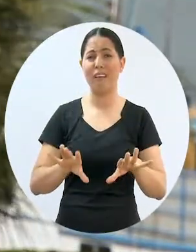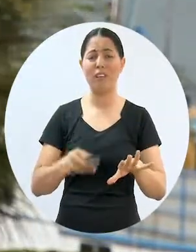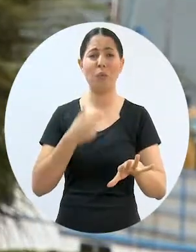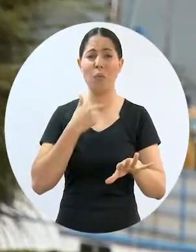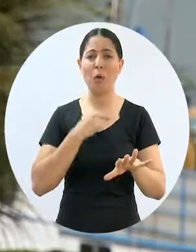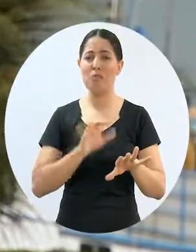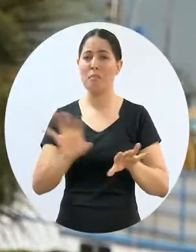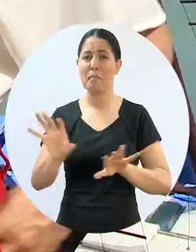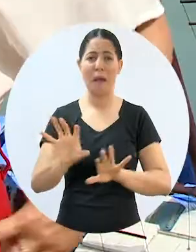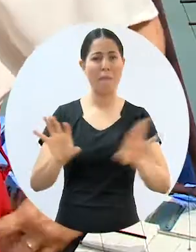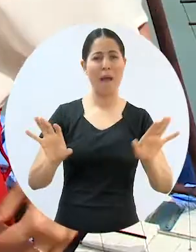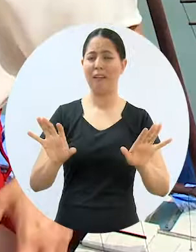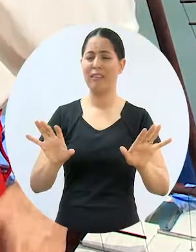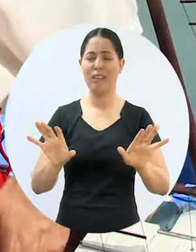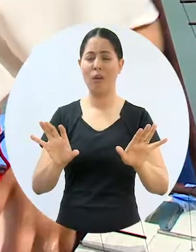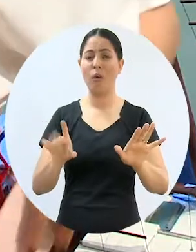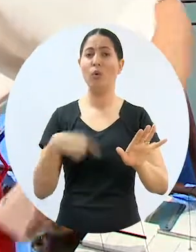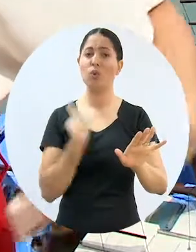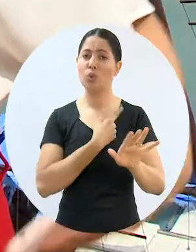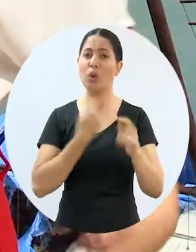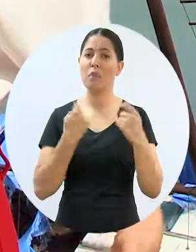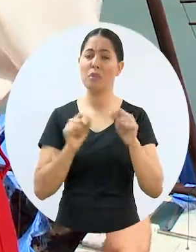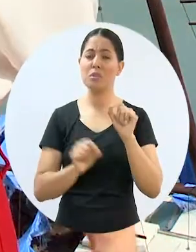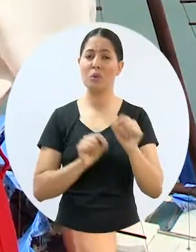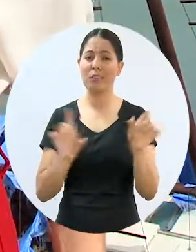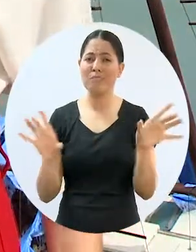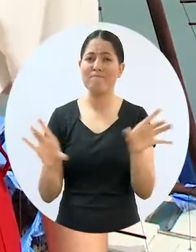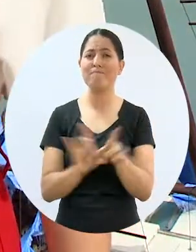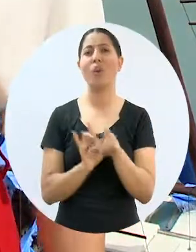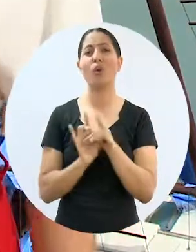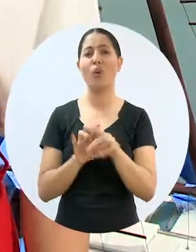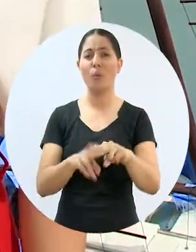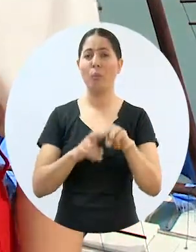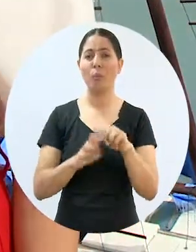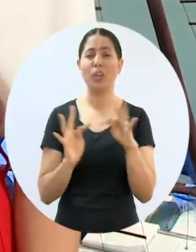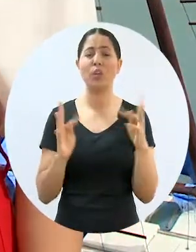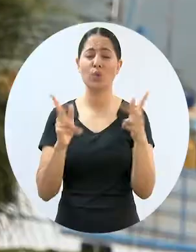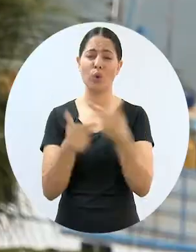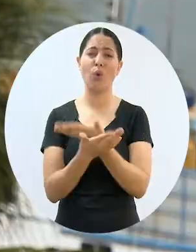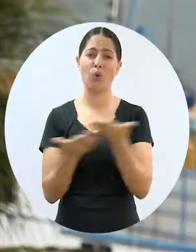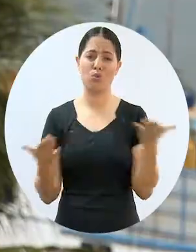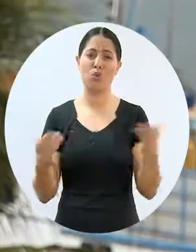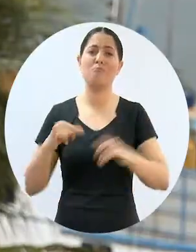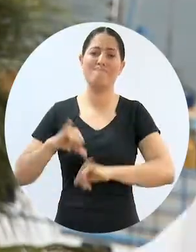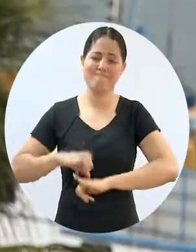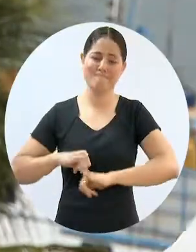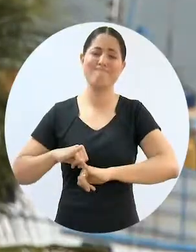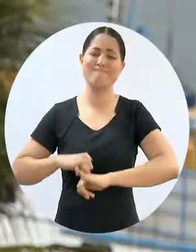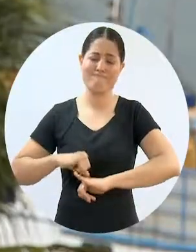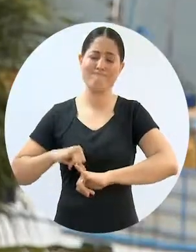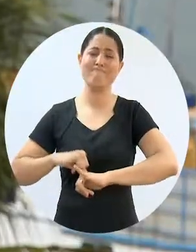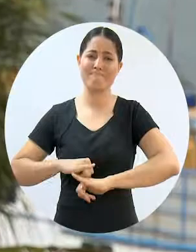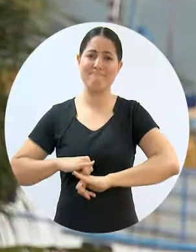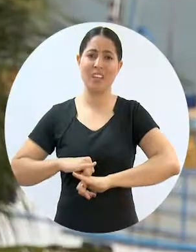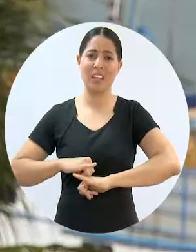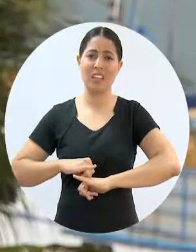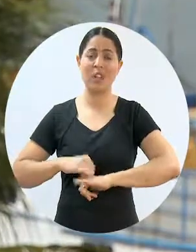divisão, né? Todos nos sentimos sofrendo com isso, ainda que apenas